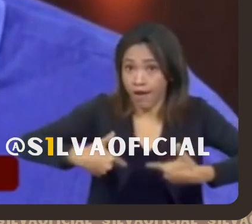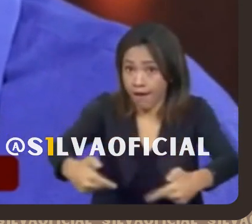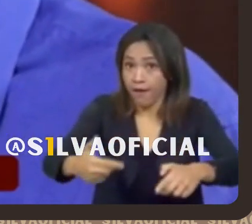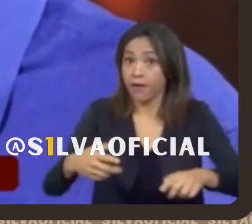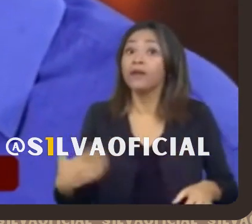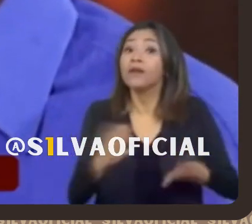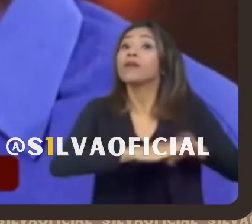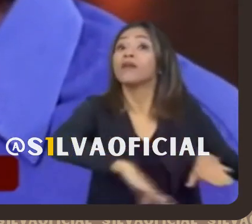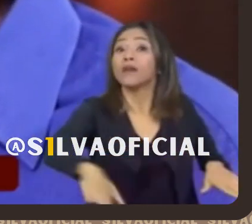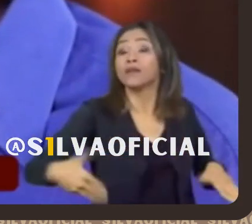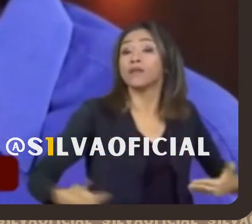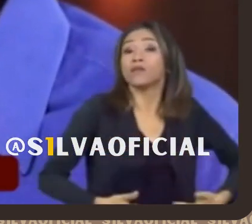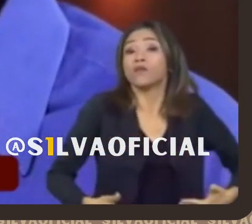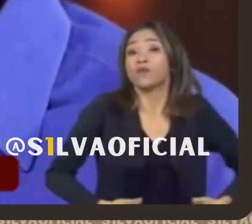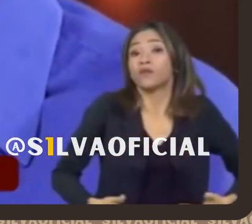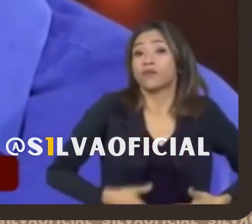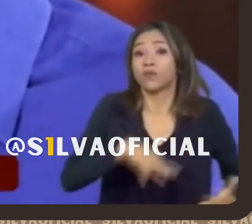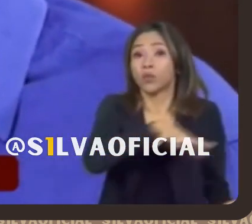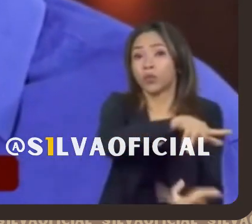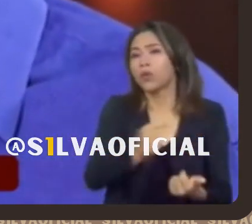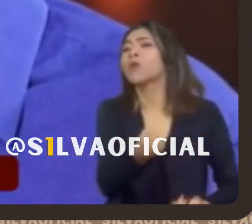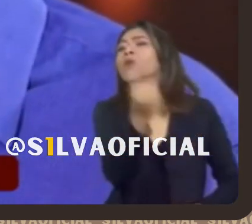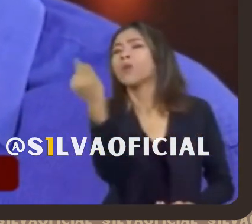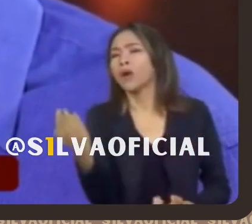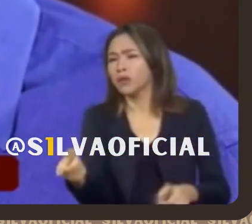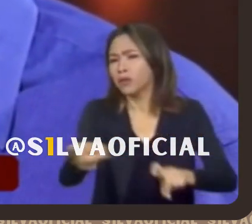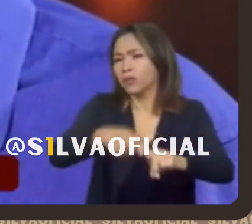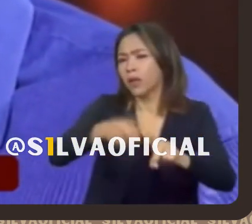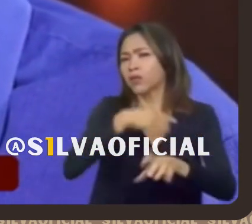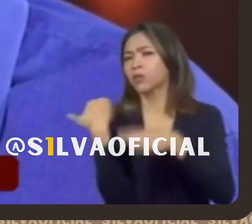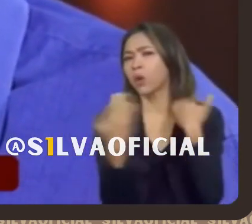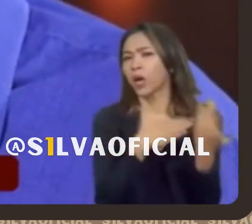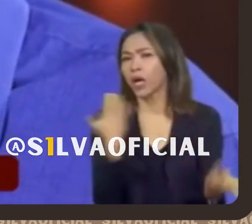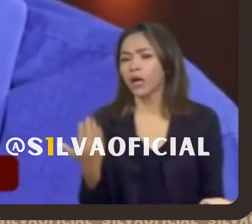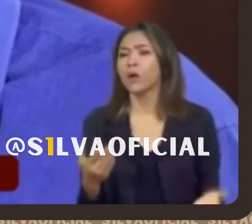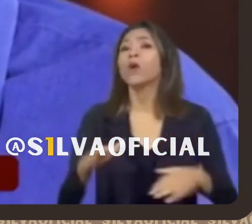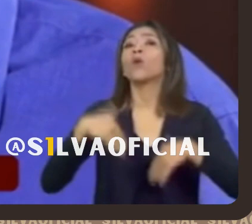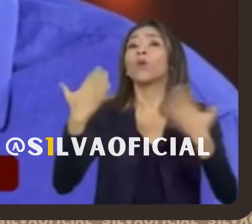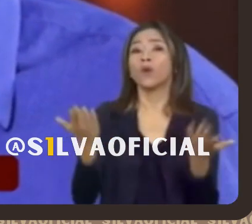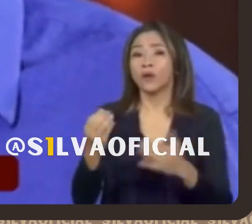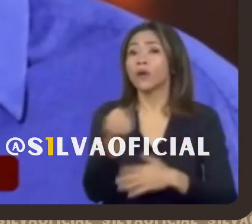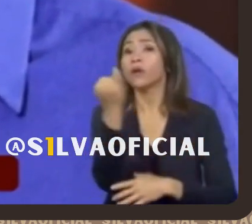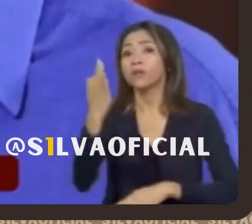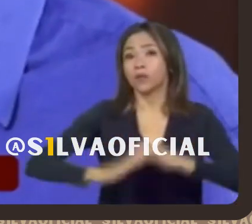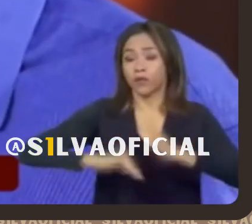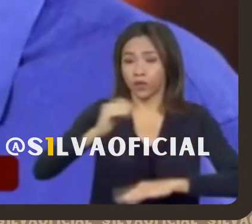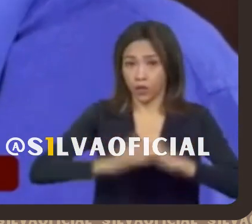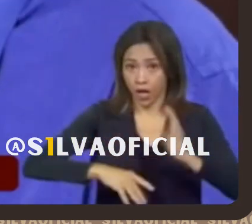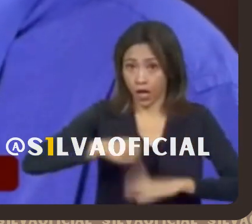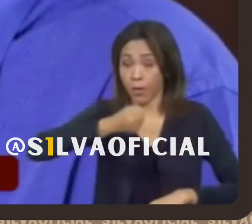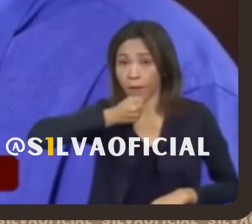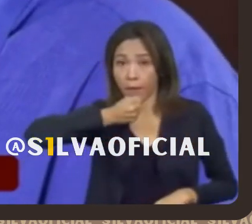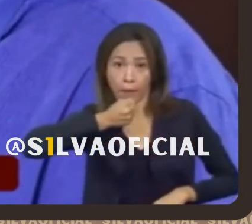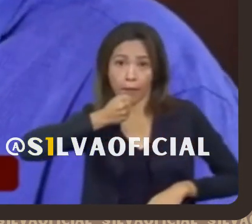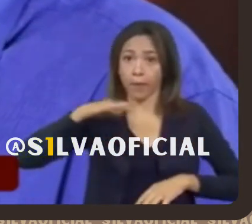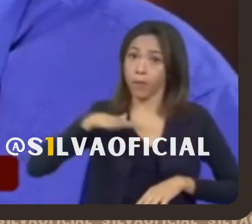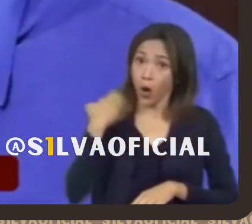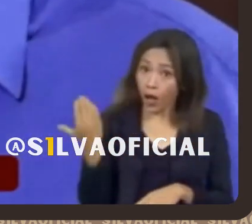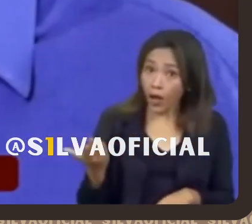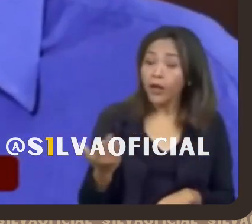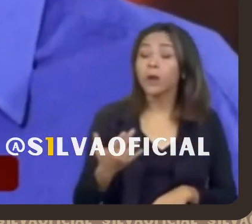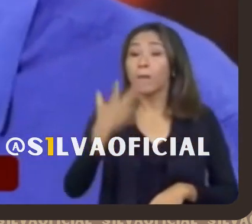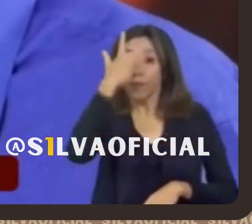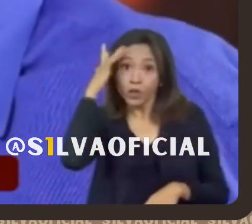Quantos médicos já morreram jornalistas já morreram Sabe e pessoas ligado da ONU que estão lá para cuidar da